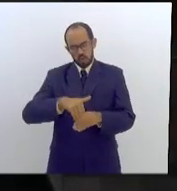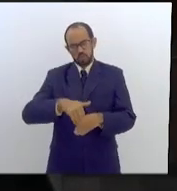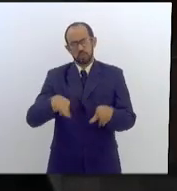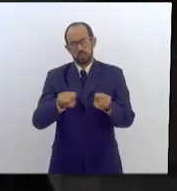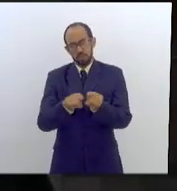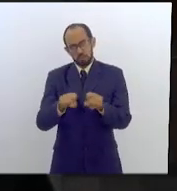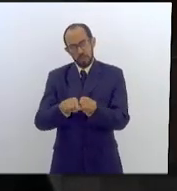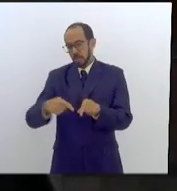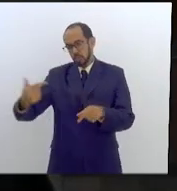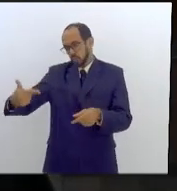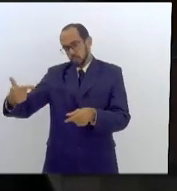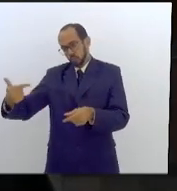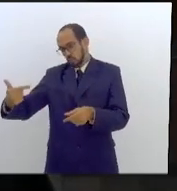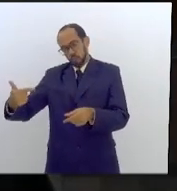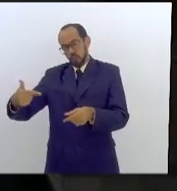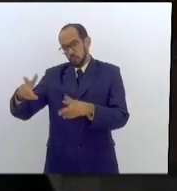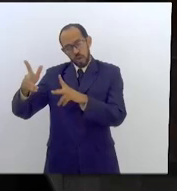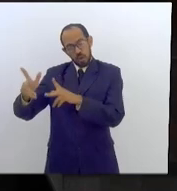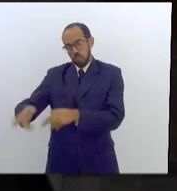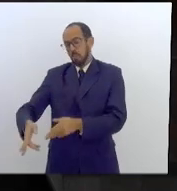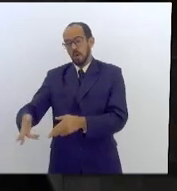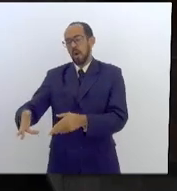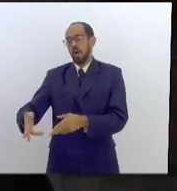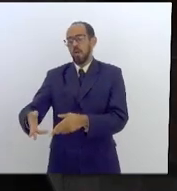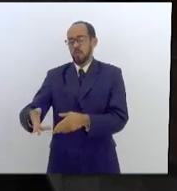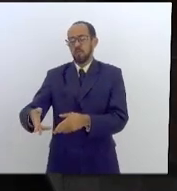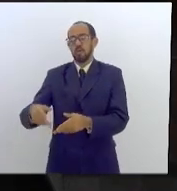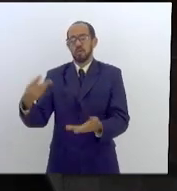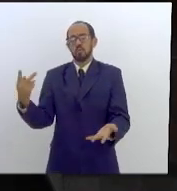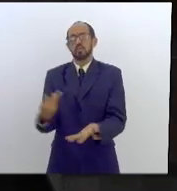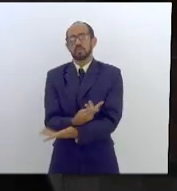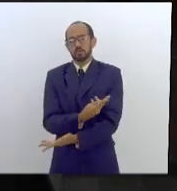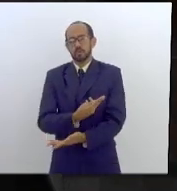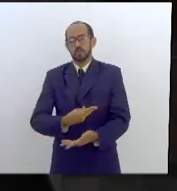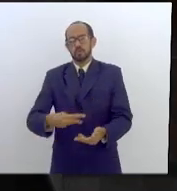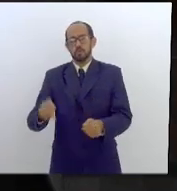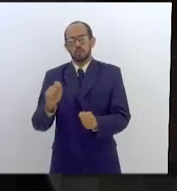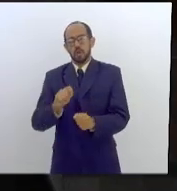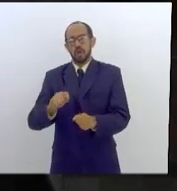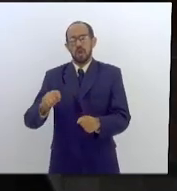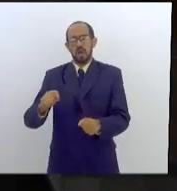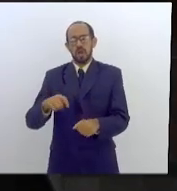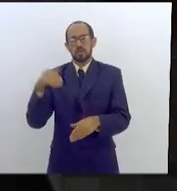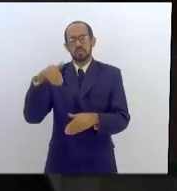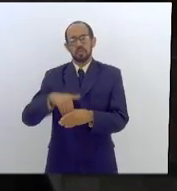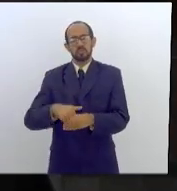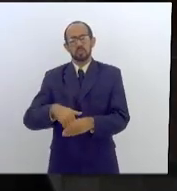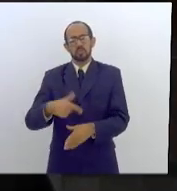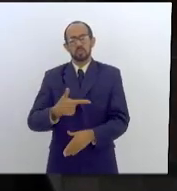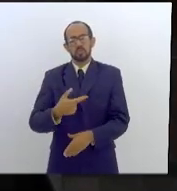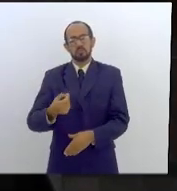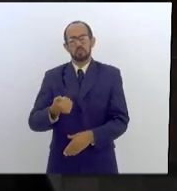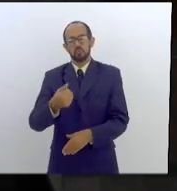foram essas mesmas urnas que consagraram as eleições de 2018